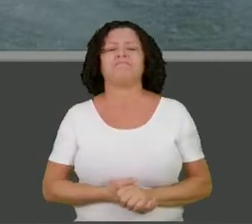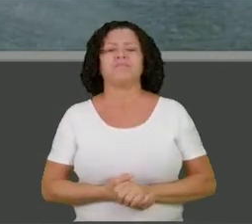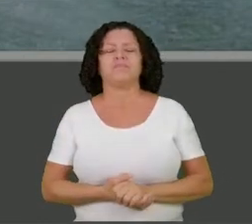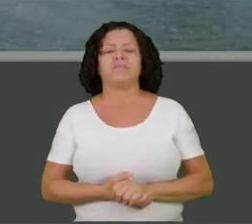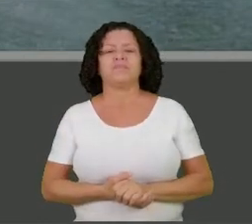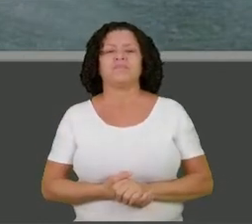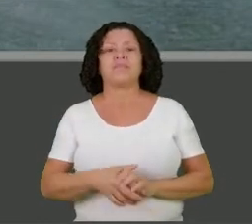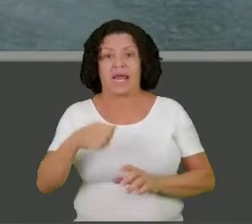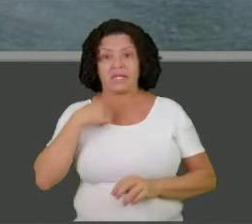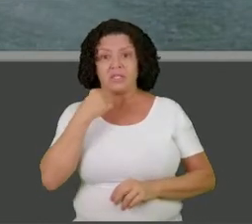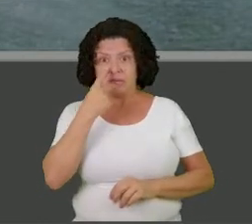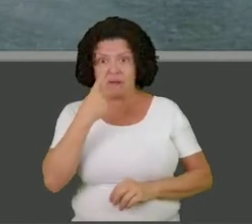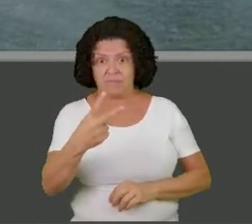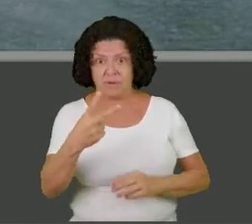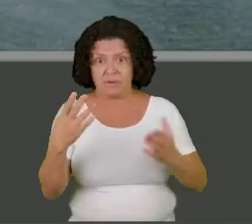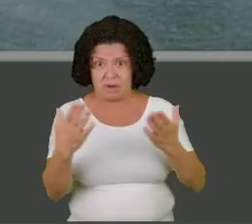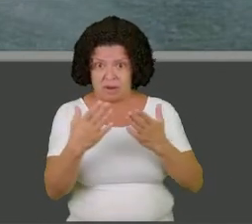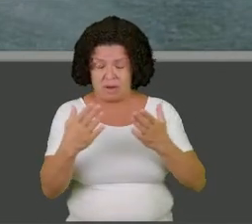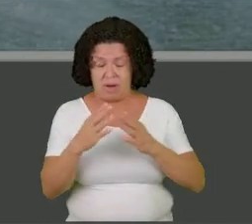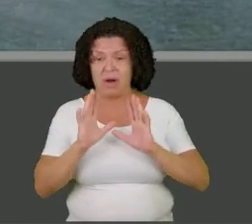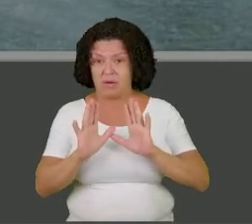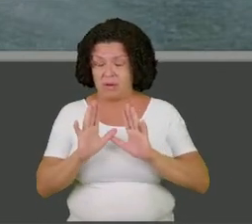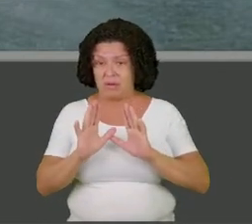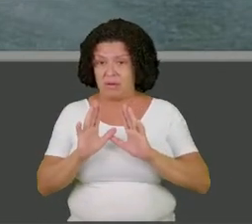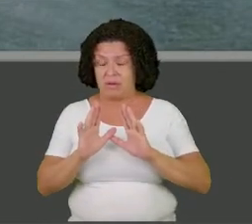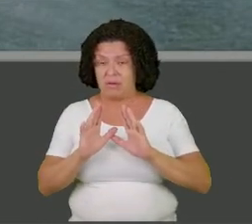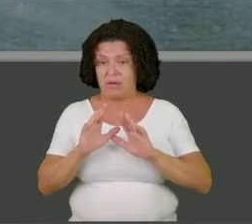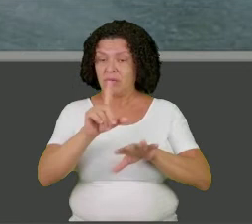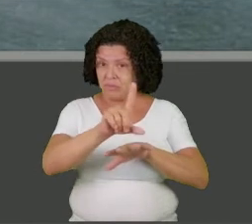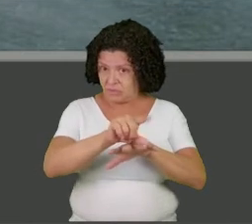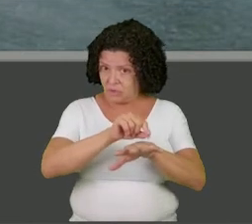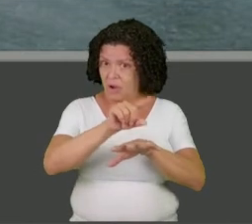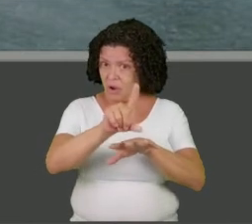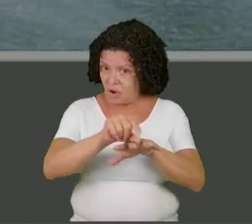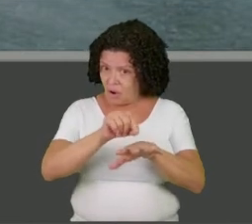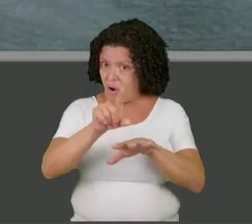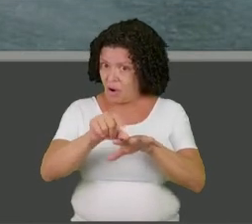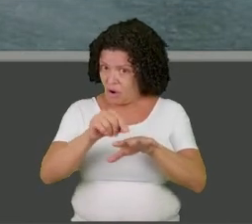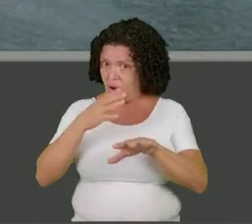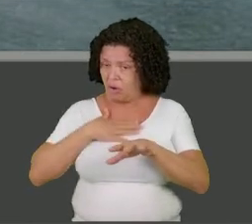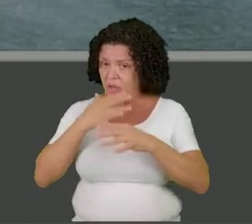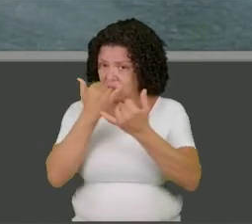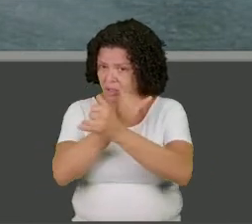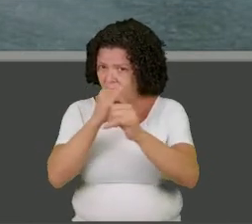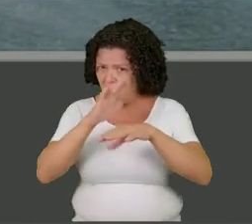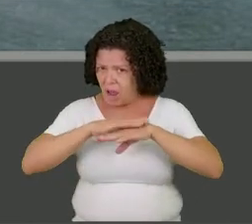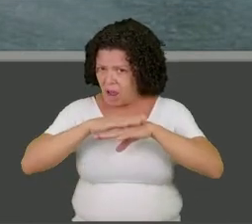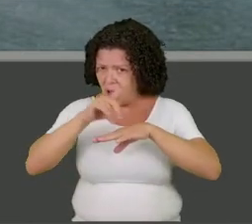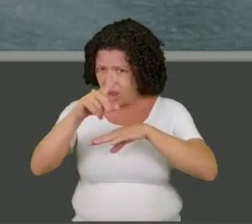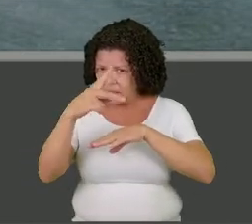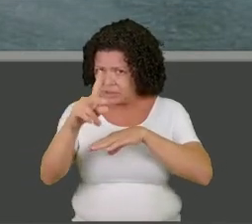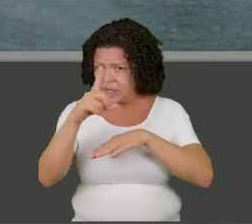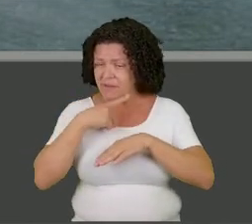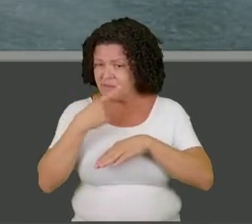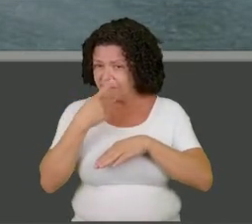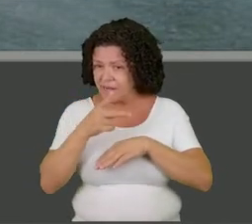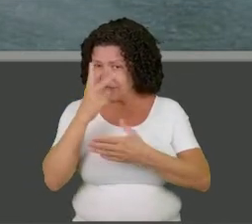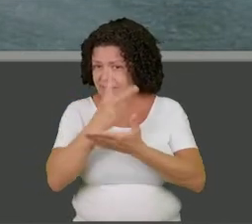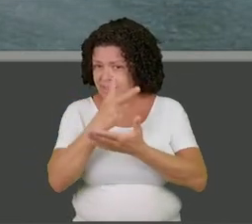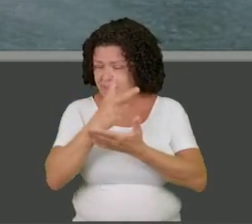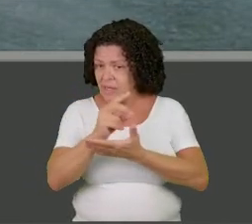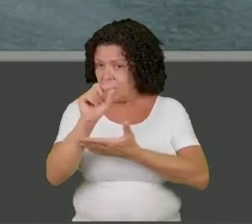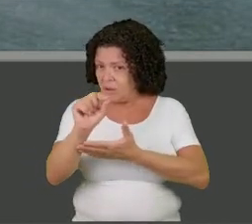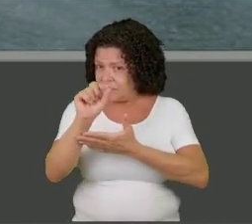esse, né? Muito bem. A gente estava falando sobre as nossas escolhas e as nossas